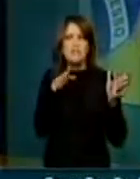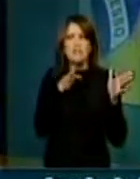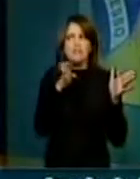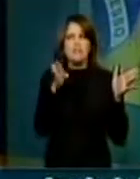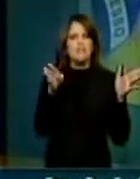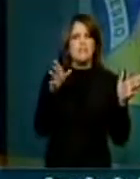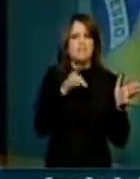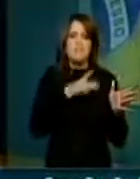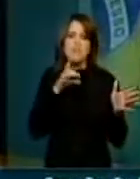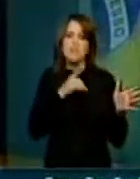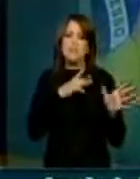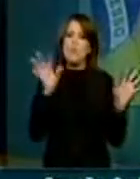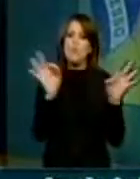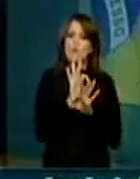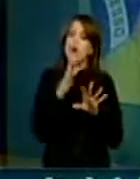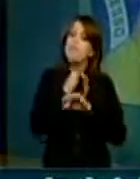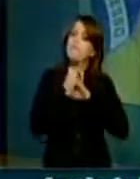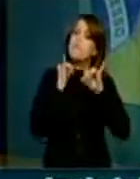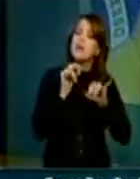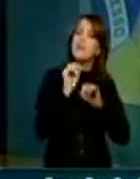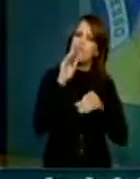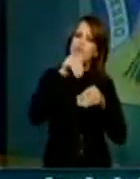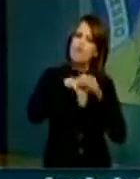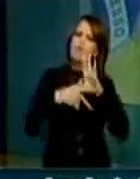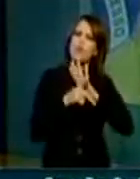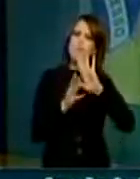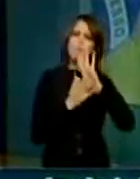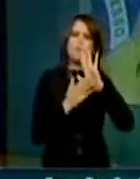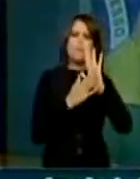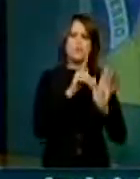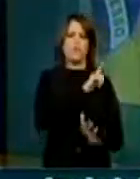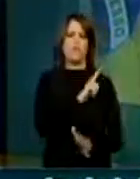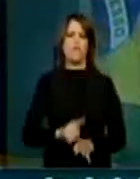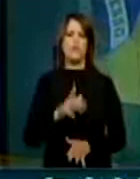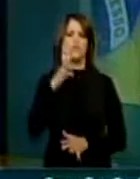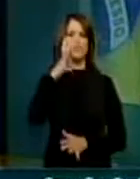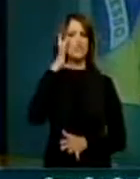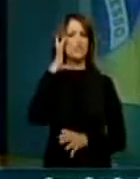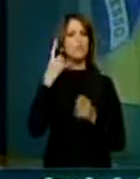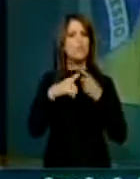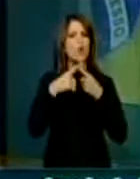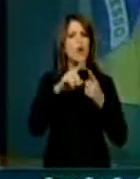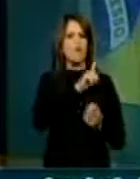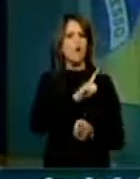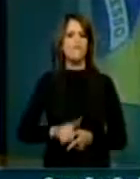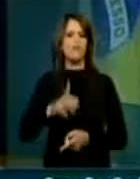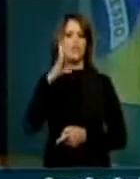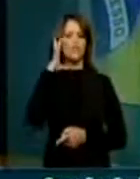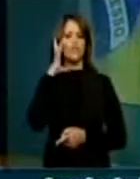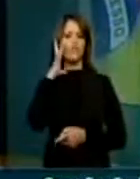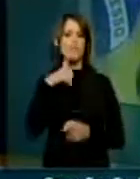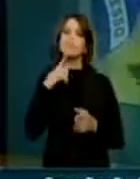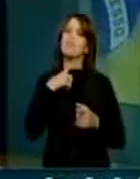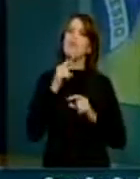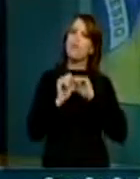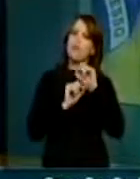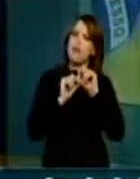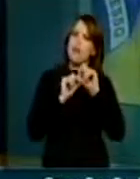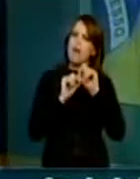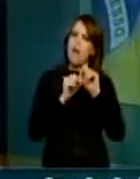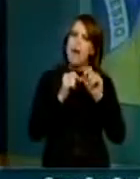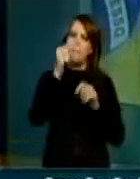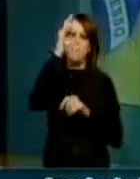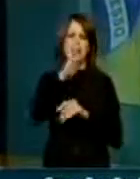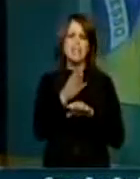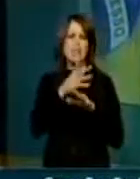desviado em dizer que votei na proposta do governo Dilma, porque o governo Dilma está tirando o Brasil